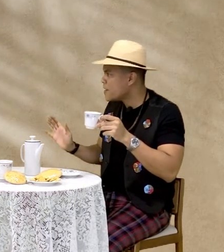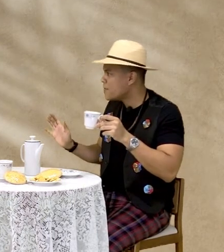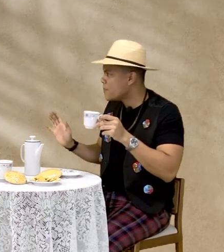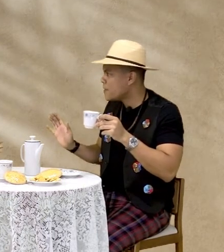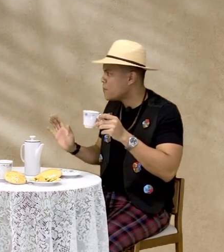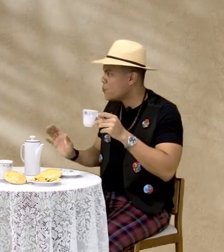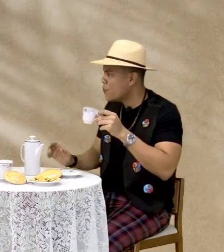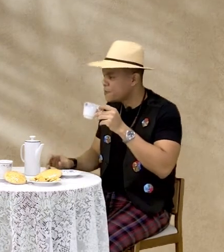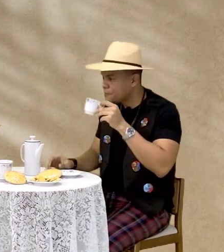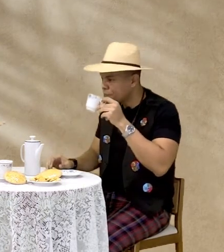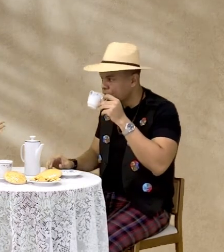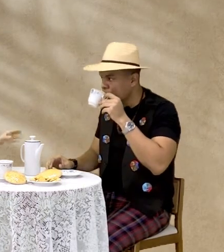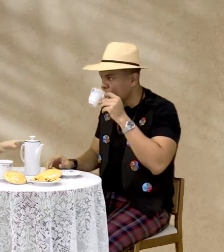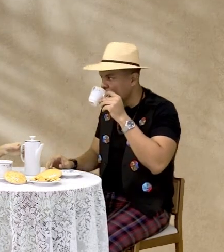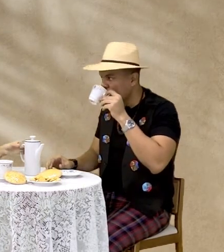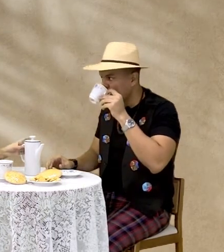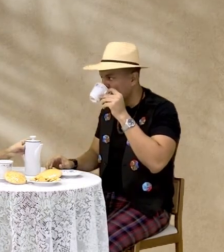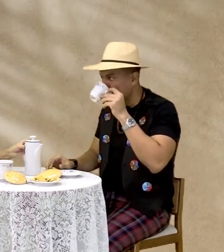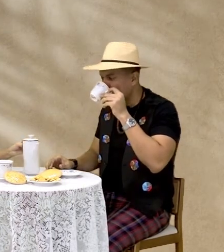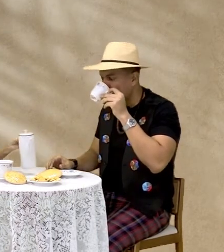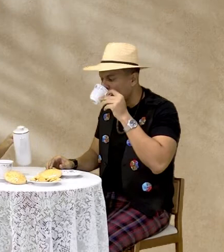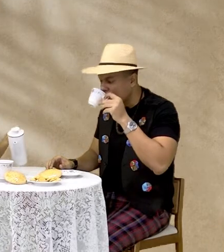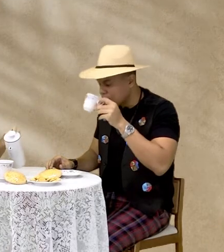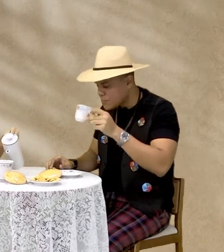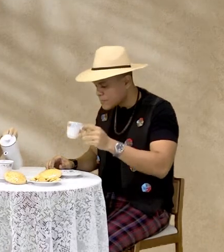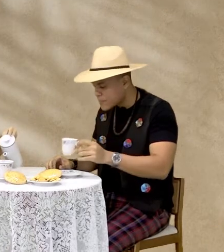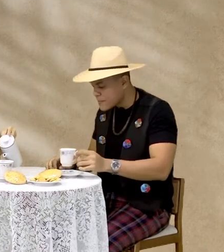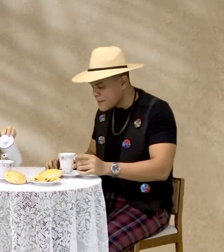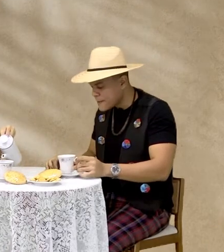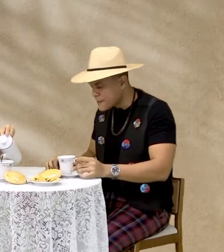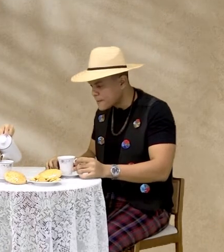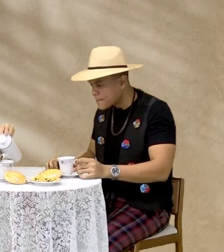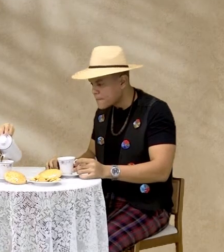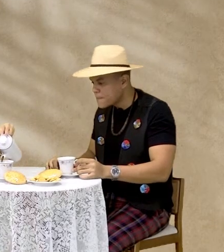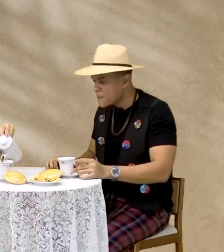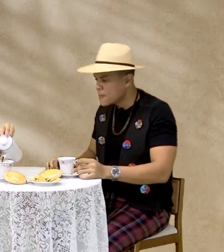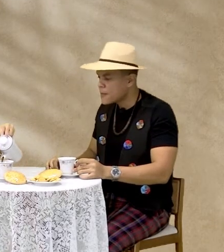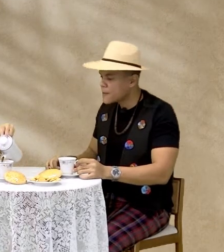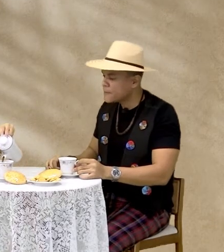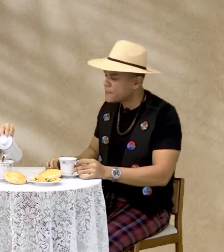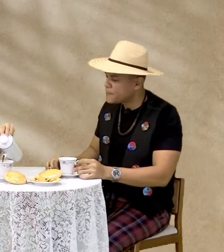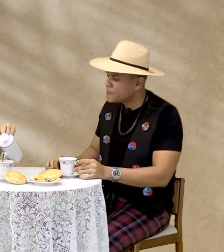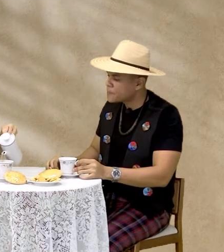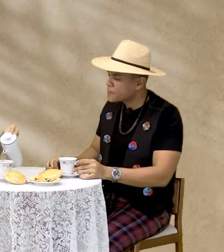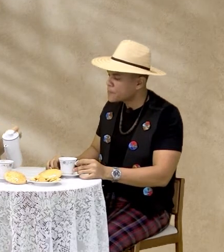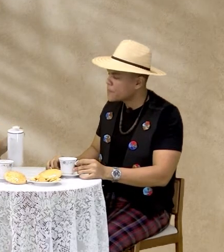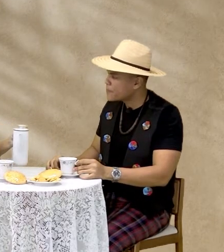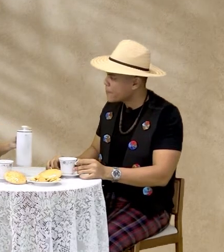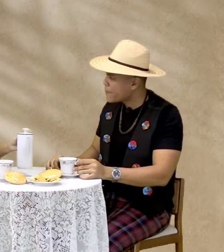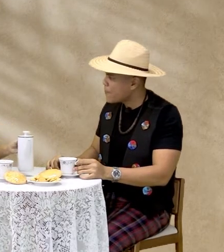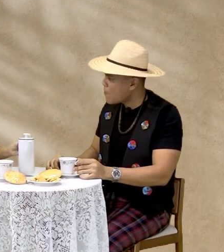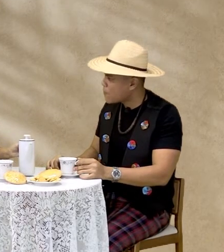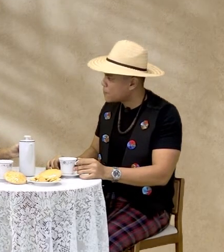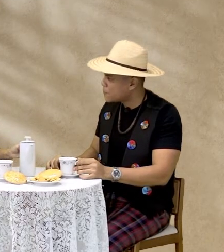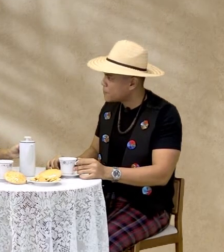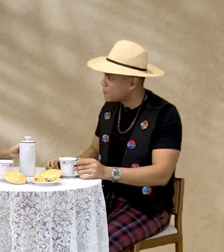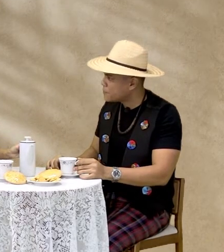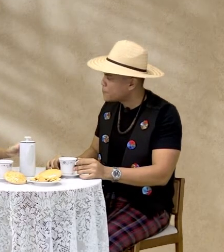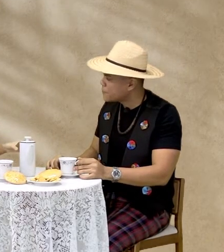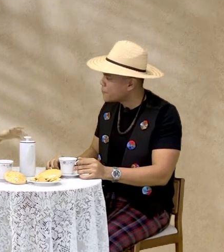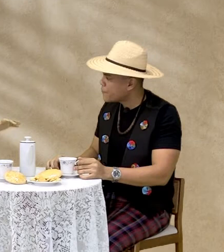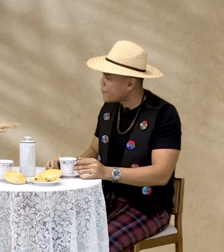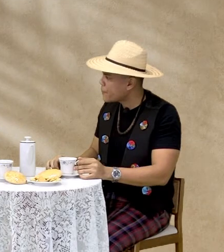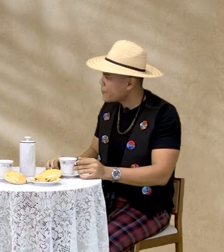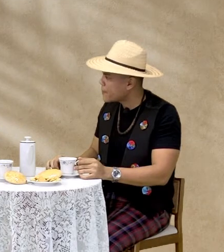ela voltou? O homem foi voltou? Definhando. Olha, deixa eu botar mais um cafezinho aqui pra mim. E o homem foi definhando. Mesmo